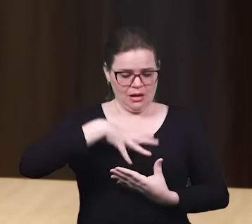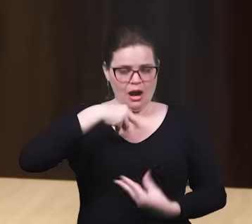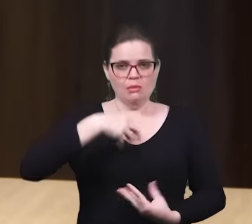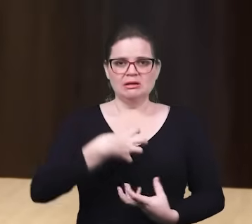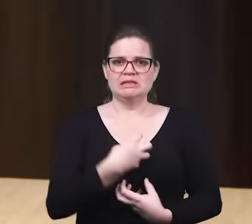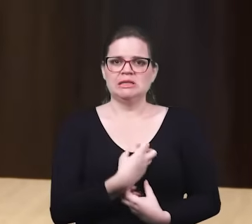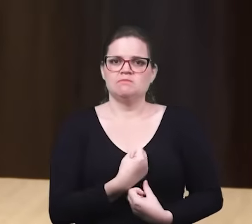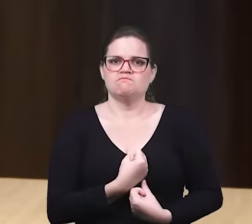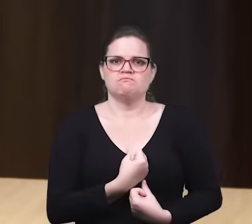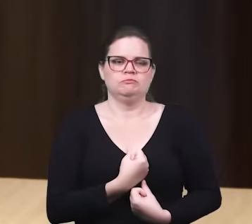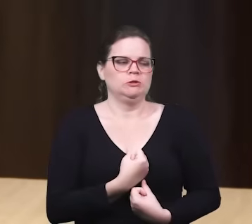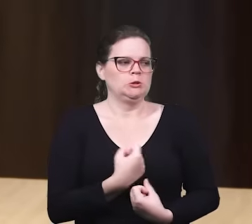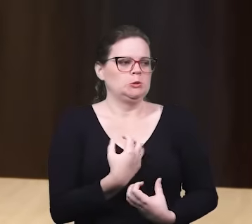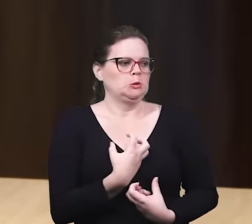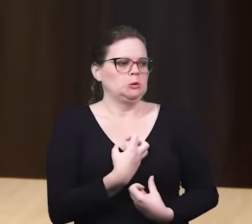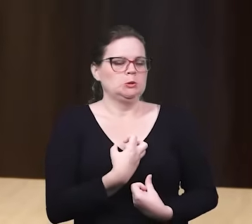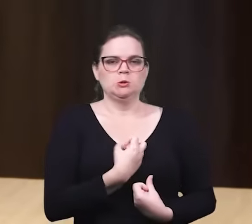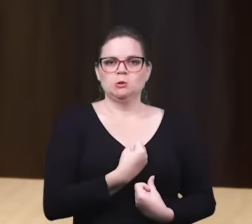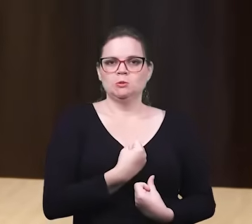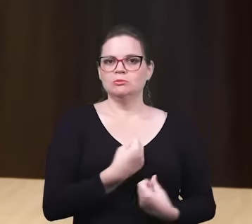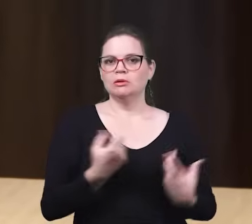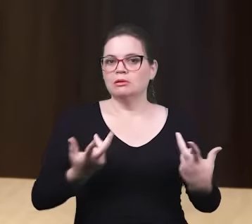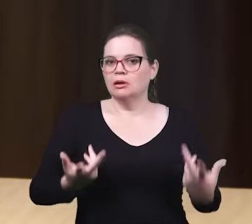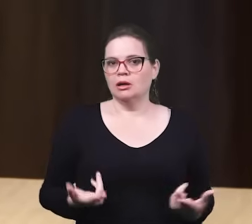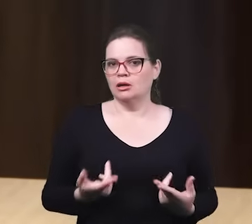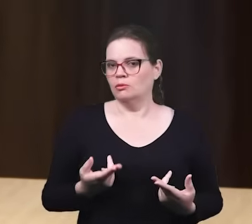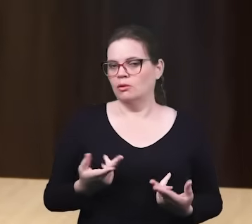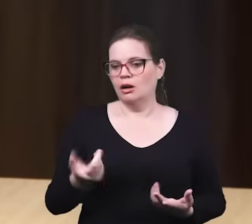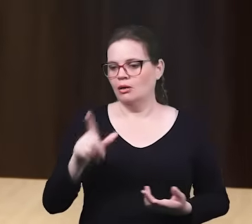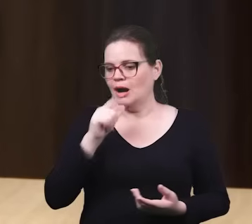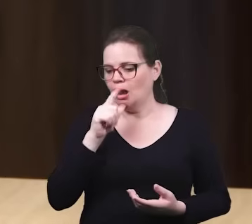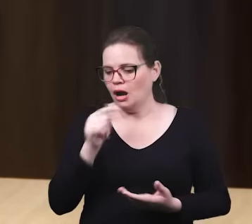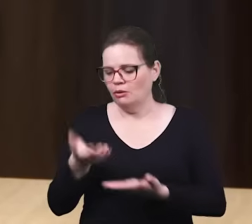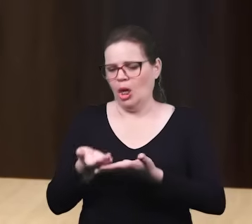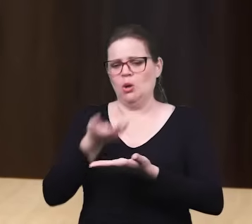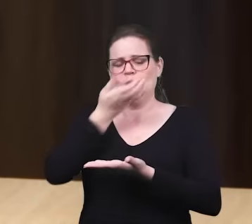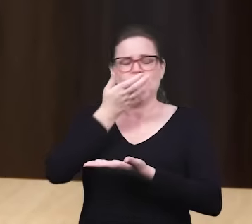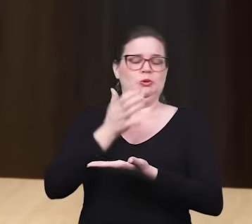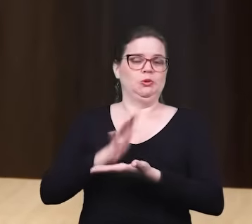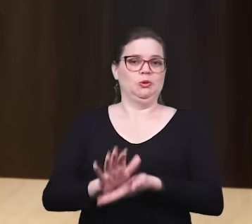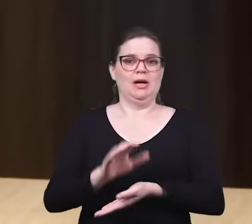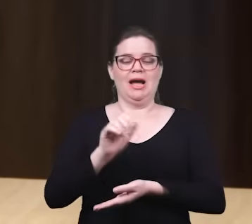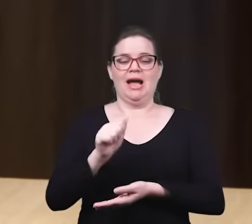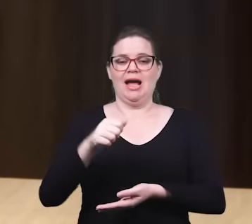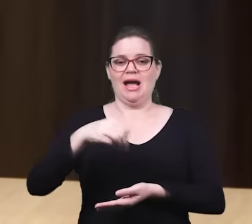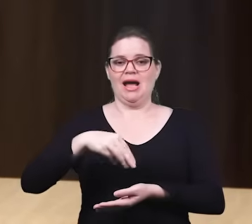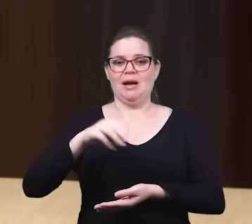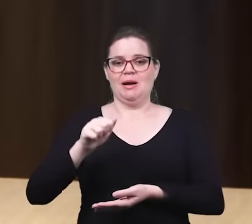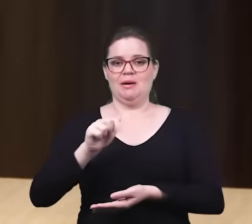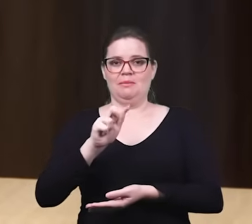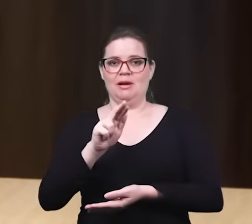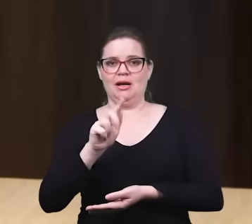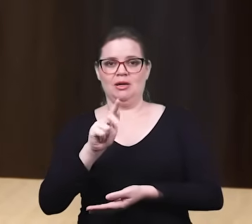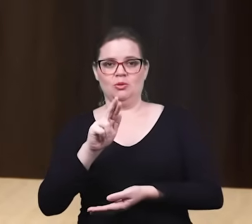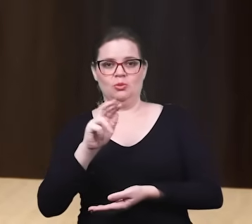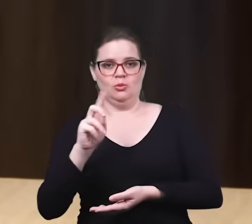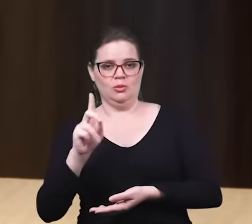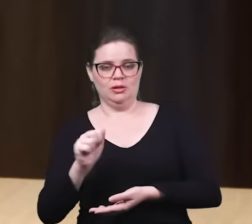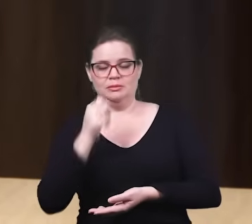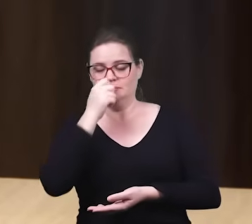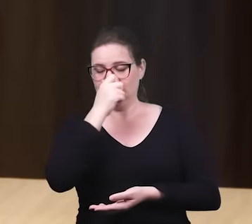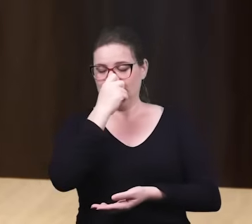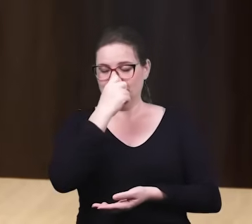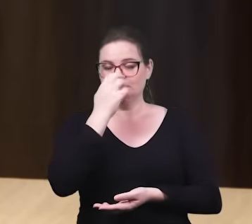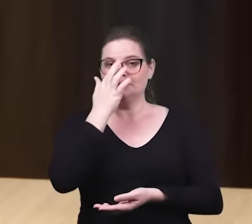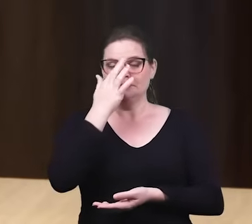estado de amargura na alma. E há um texto na Palavra de Deus que eu gostaria de ler agora, que está registrado na Carta aos Hebreus,